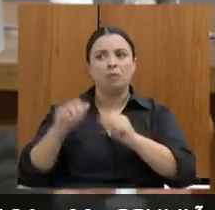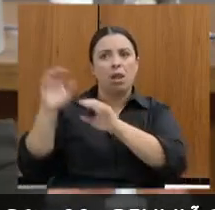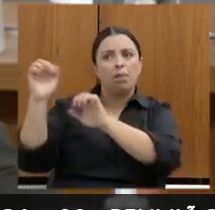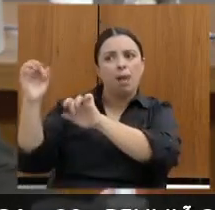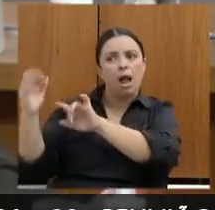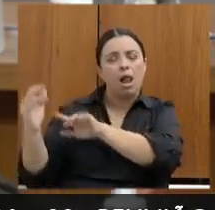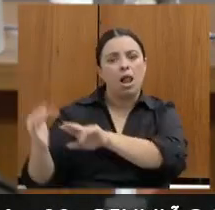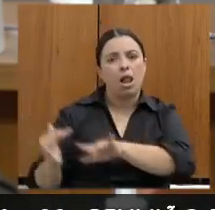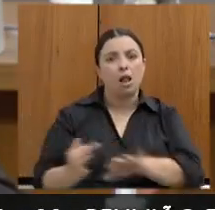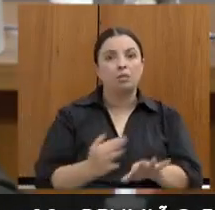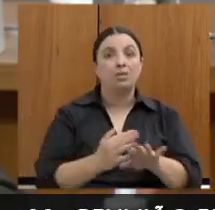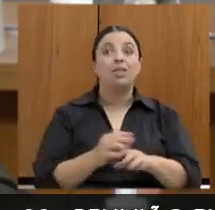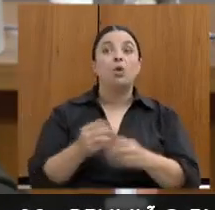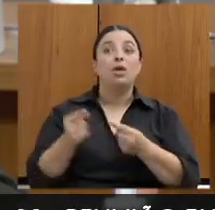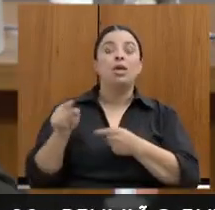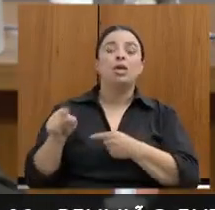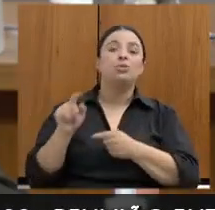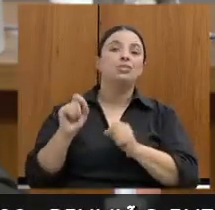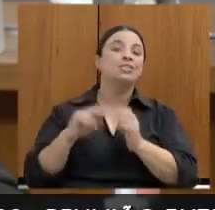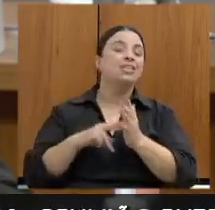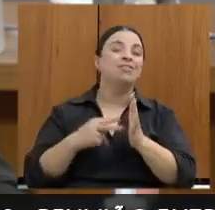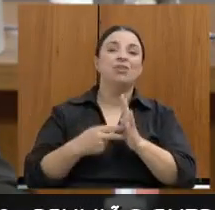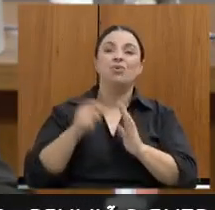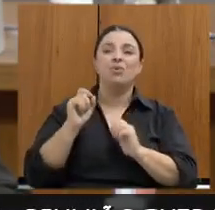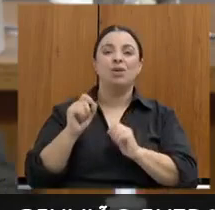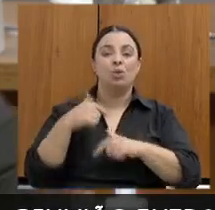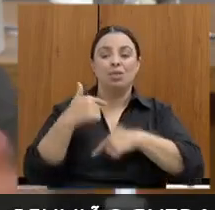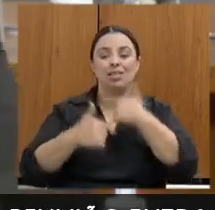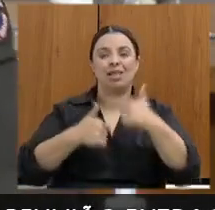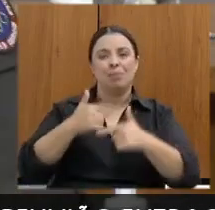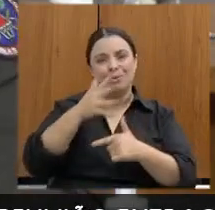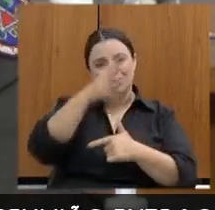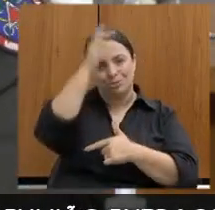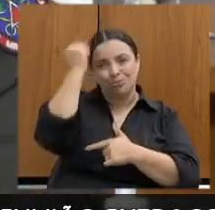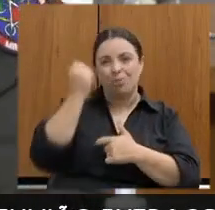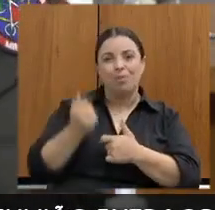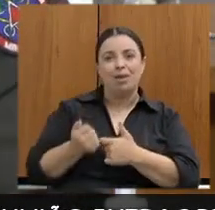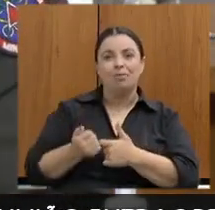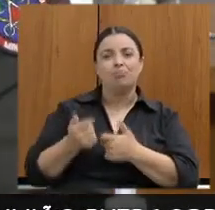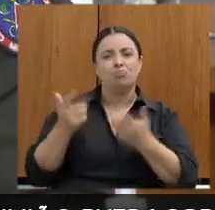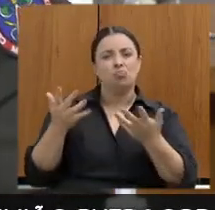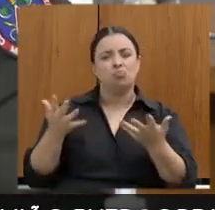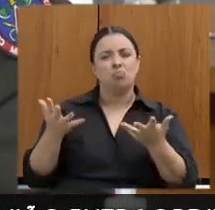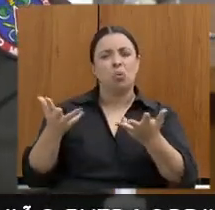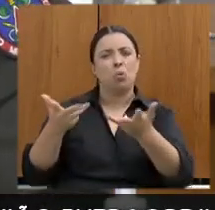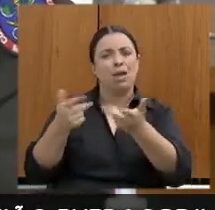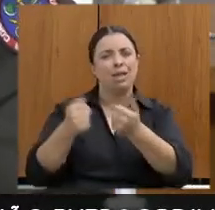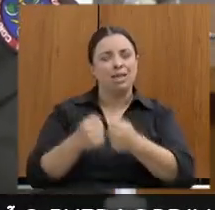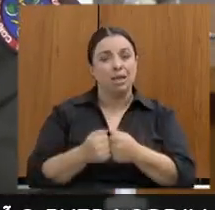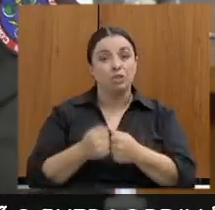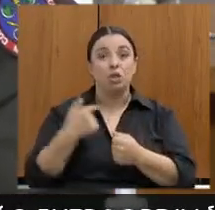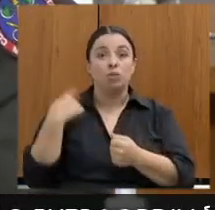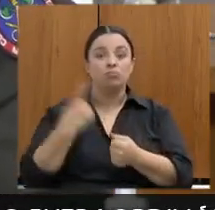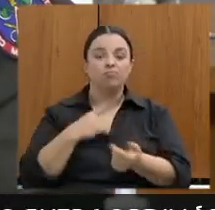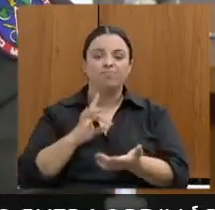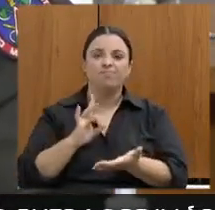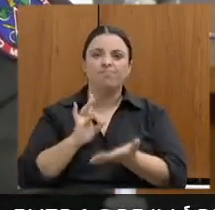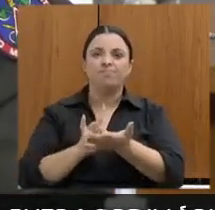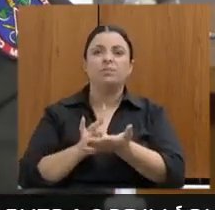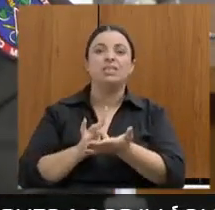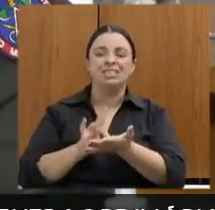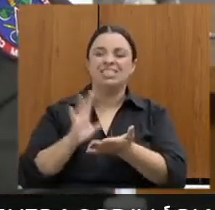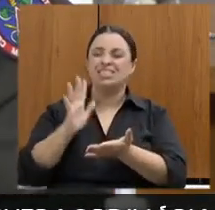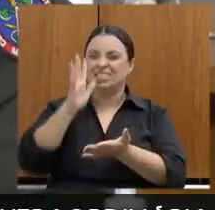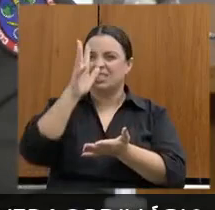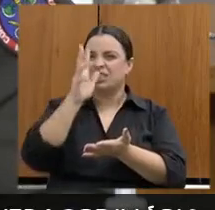do trabalho que o bombeiro hoje entrega e nós efetivamente salvamos muitas